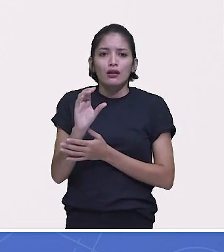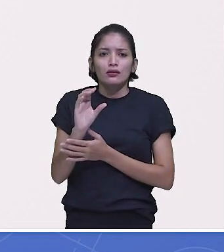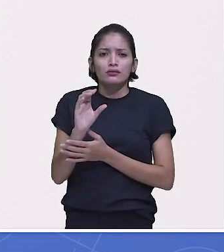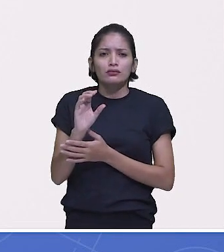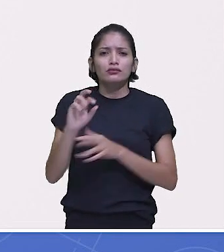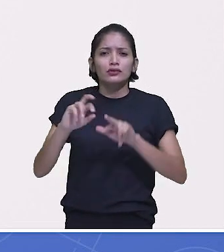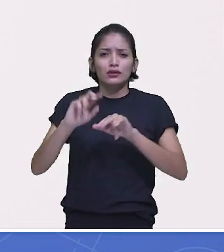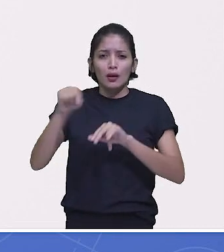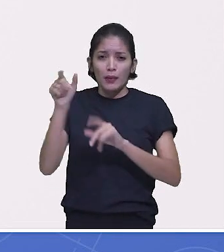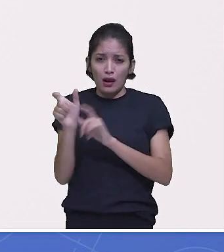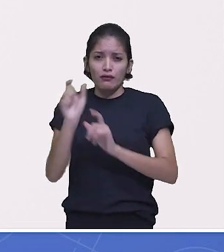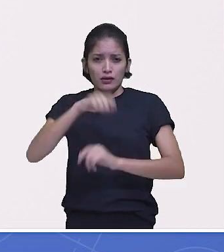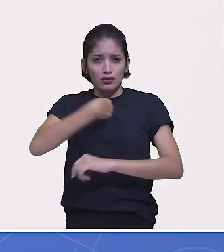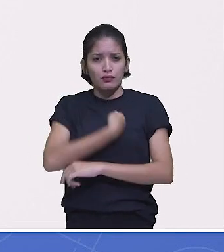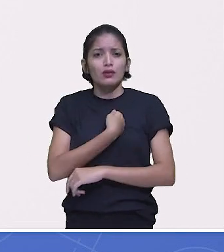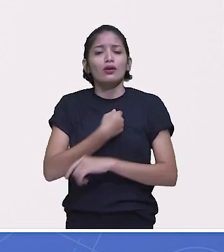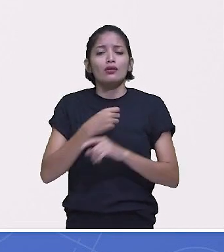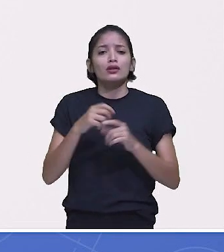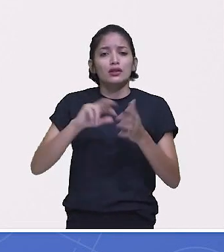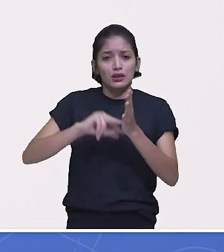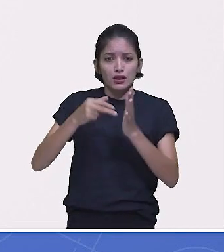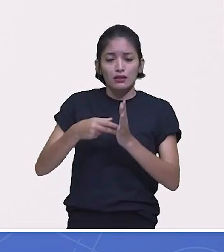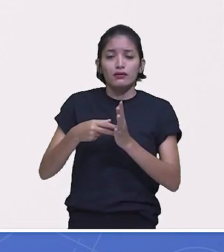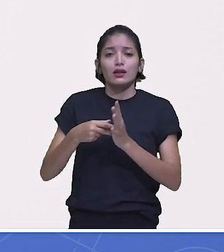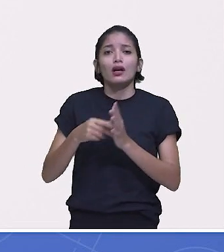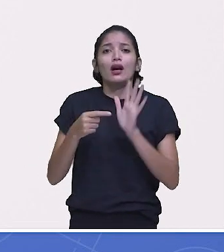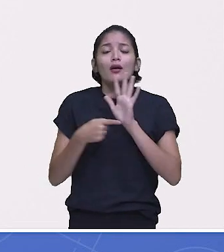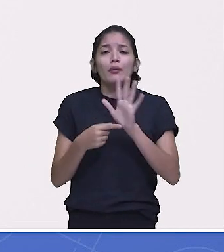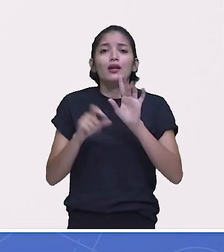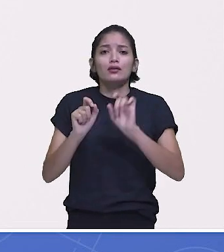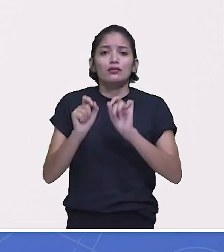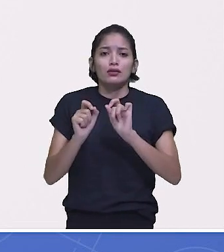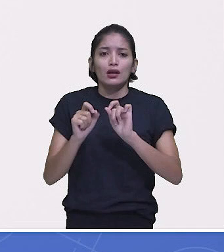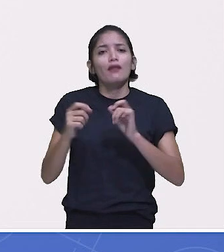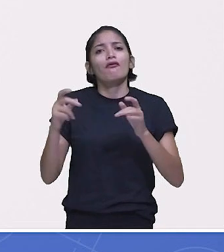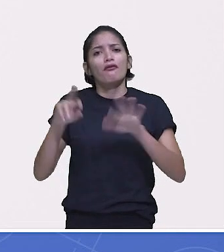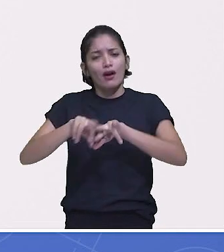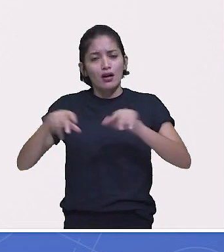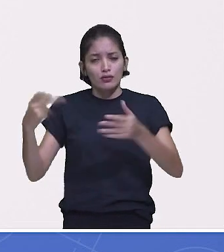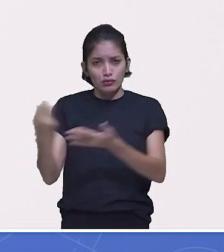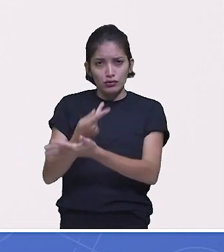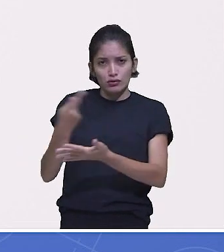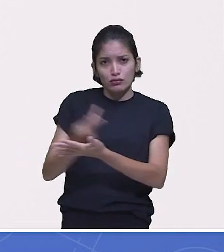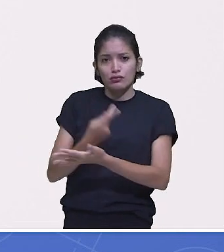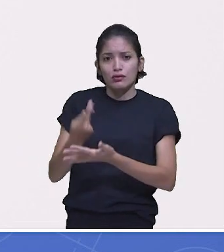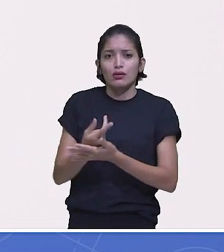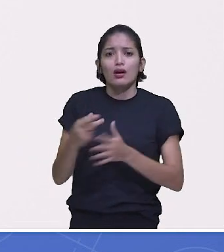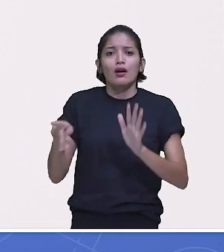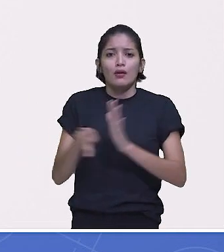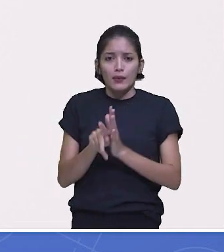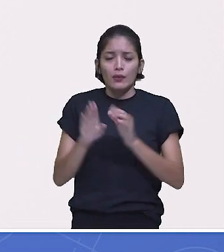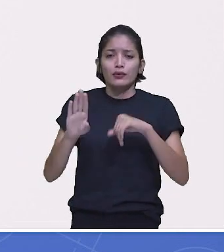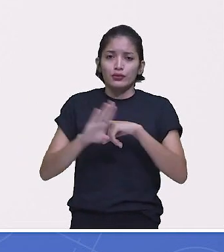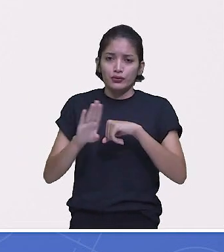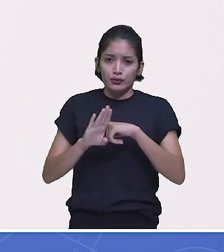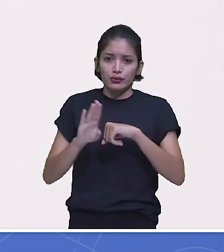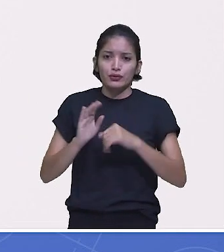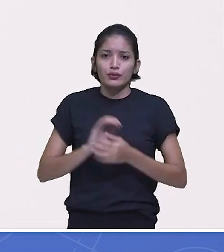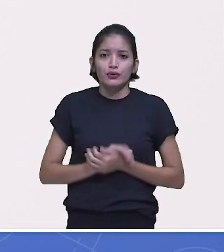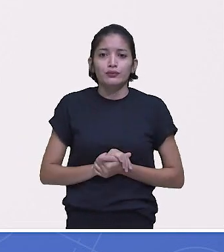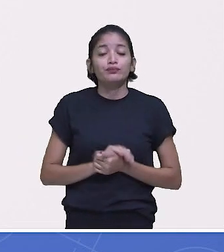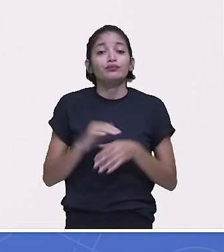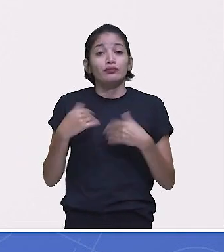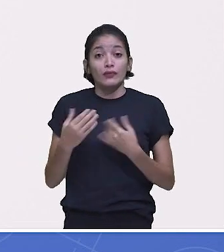demais alternativas apresentam equívocos, erros, quanto ao uso dos pronomes. Somente a